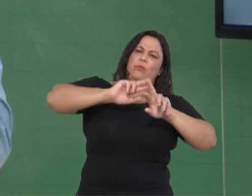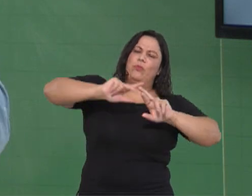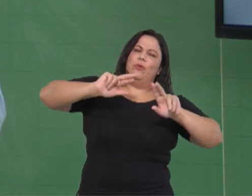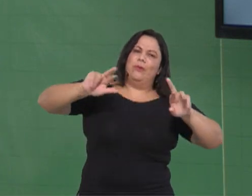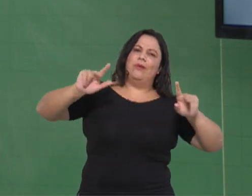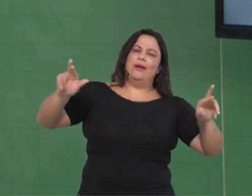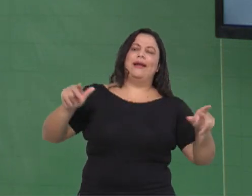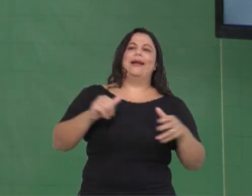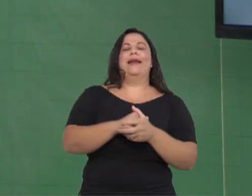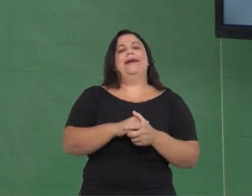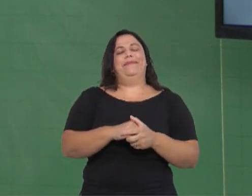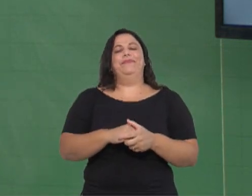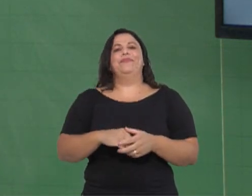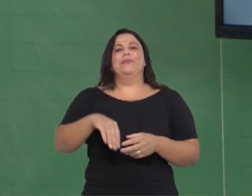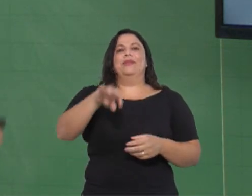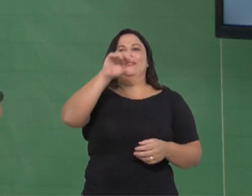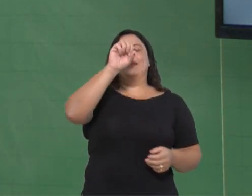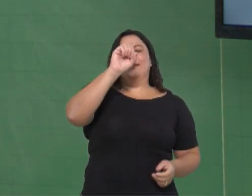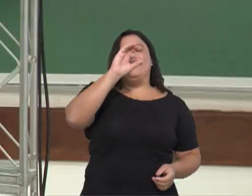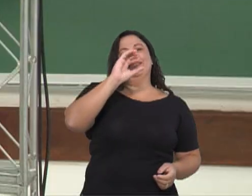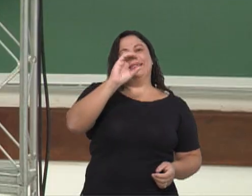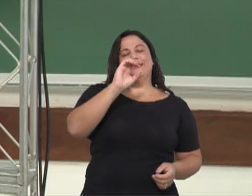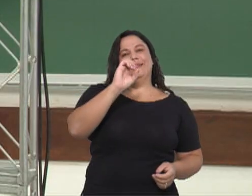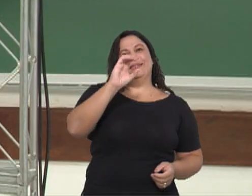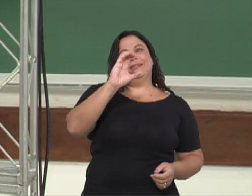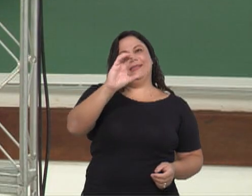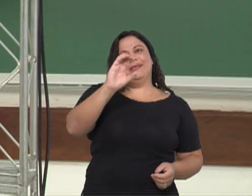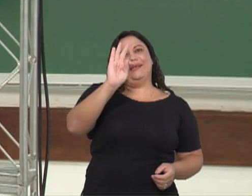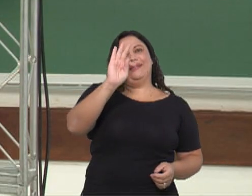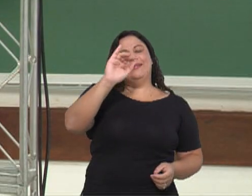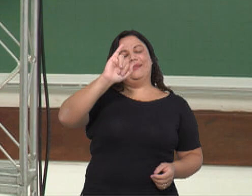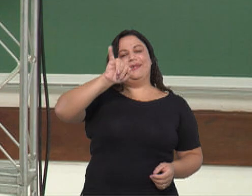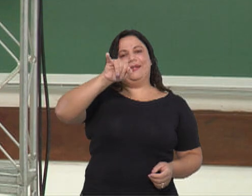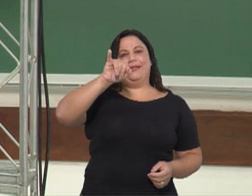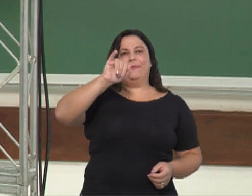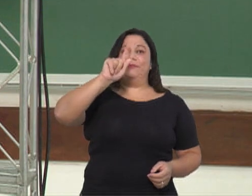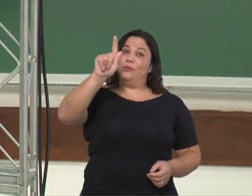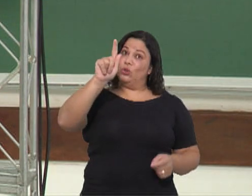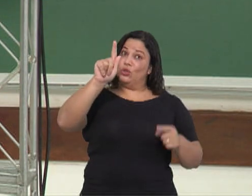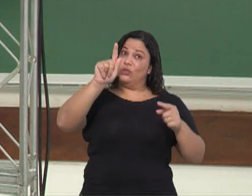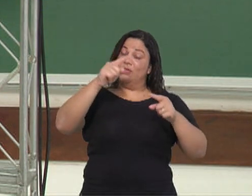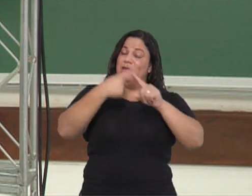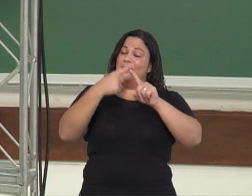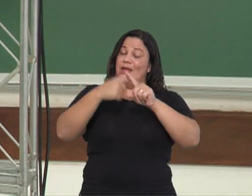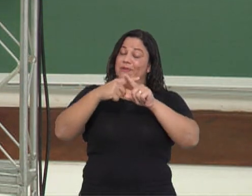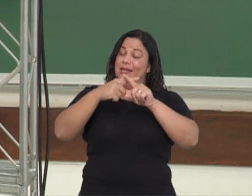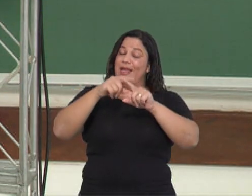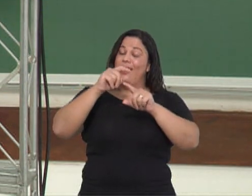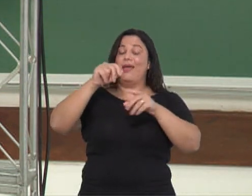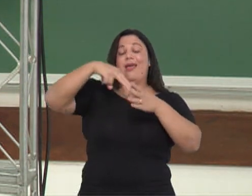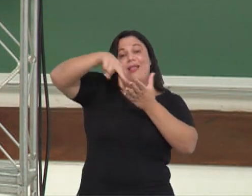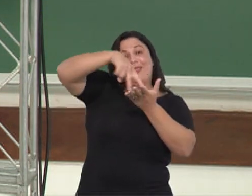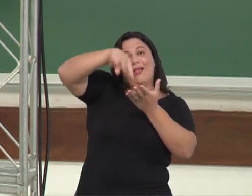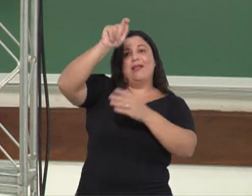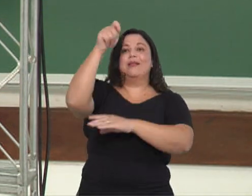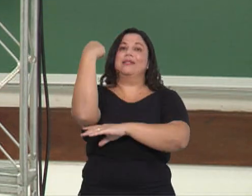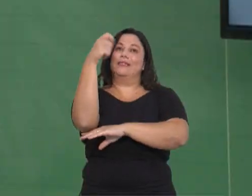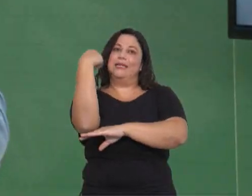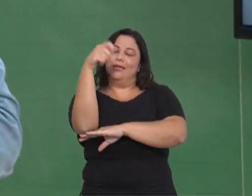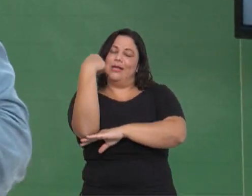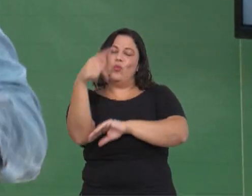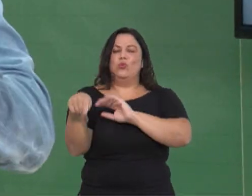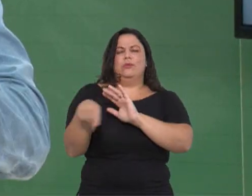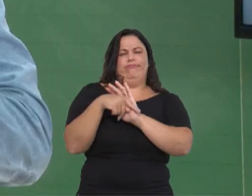CTGs, que são os Centros de Tradição Gaúcha, que também fazem parte do nosso folclore. Muito bem, agora vamos ver o que